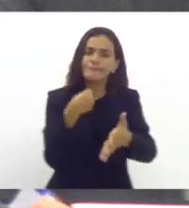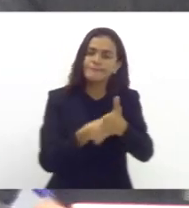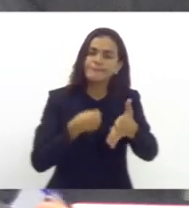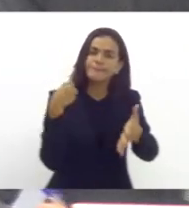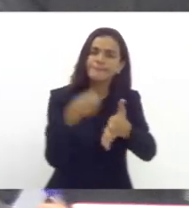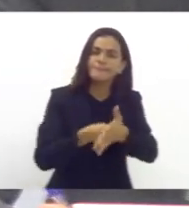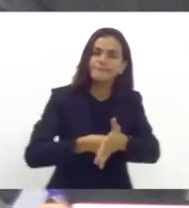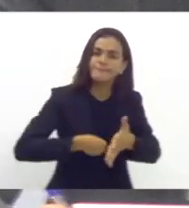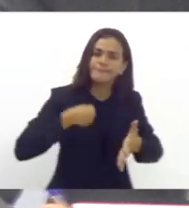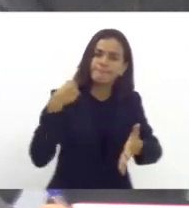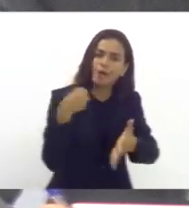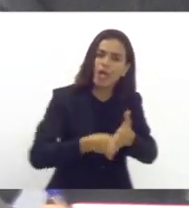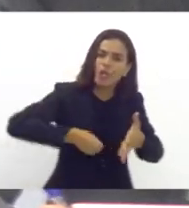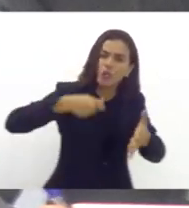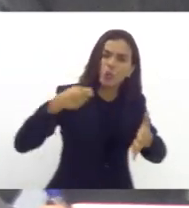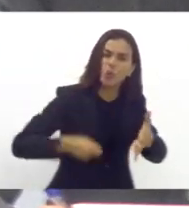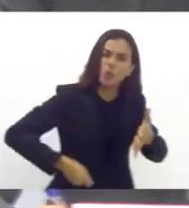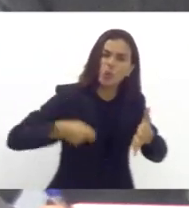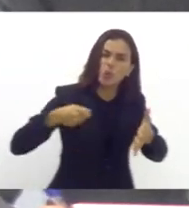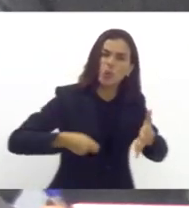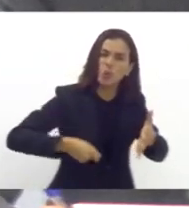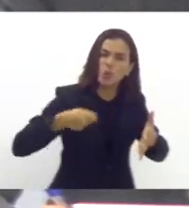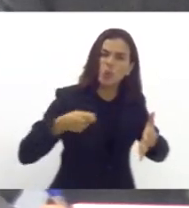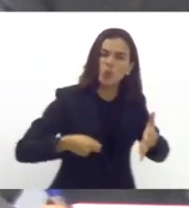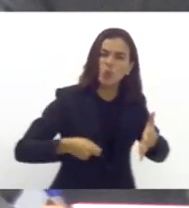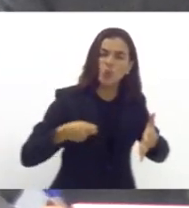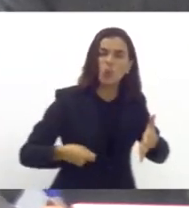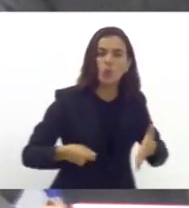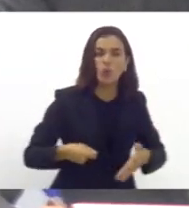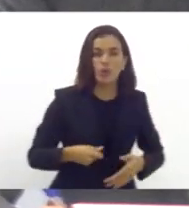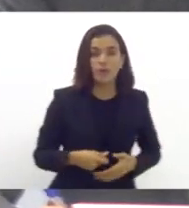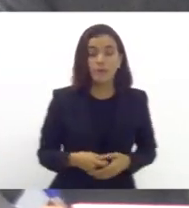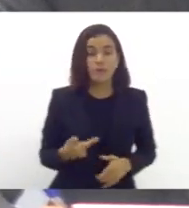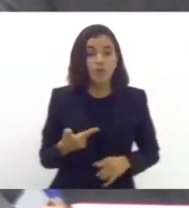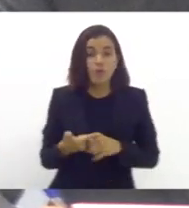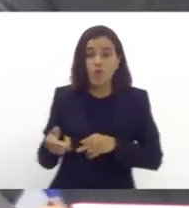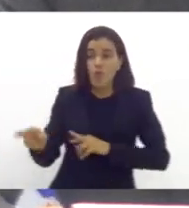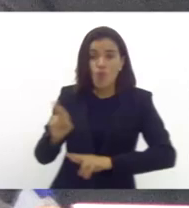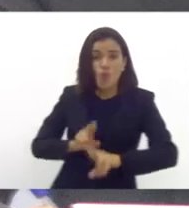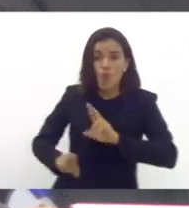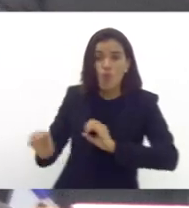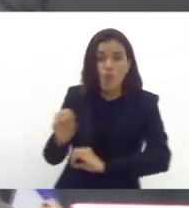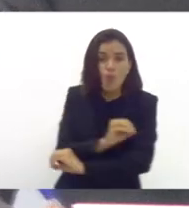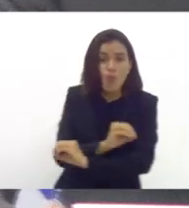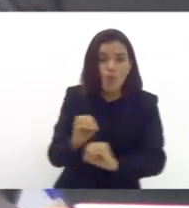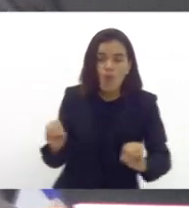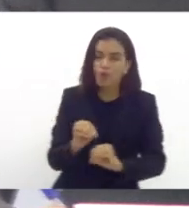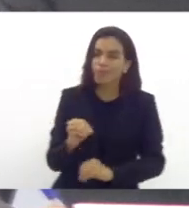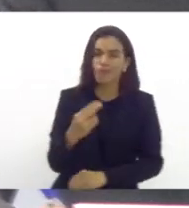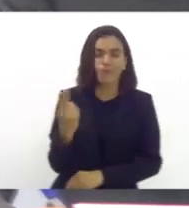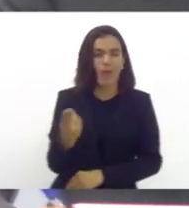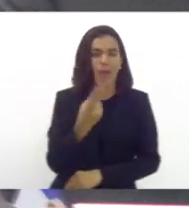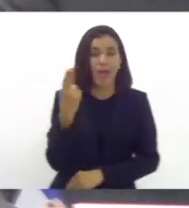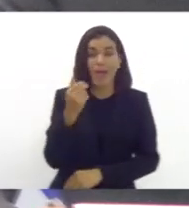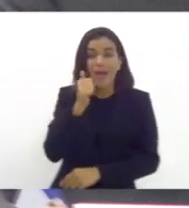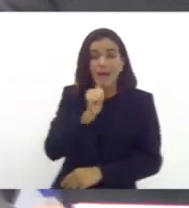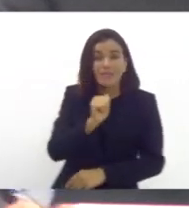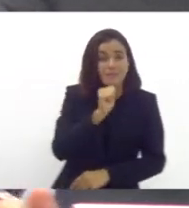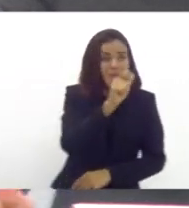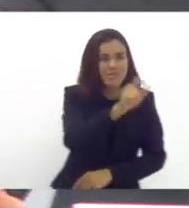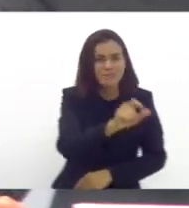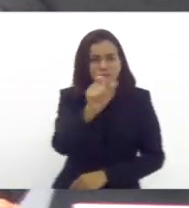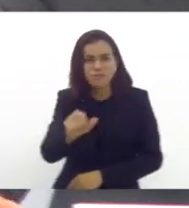nós vamos ser duros nós vamos porque sem resposta nós não podemos mais essas mães não podem mais ficar